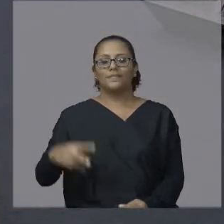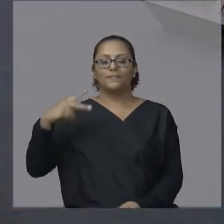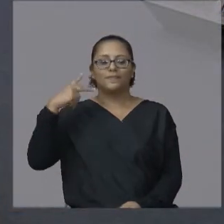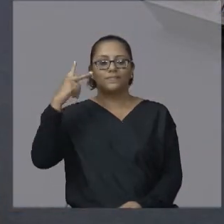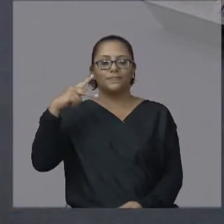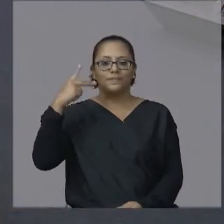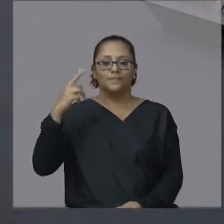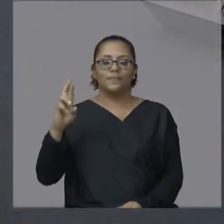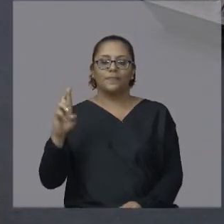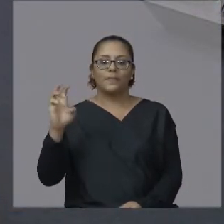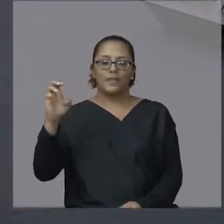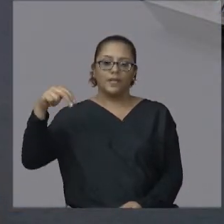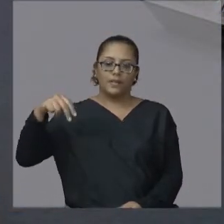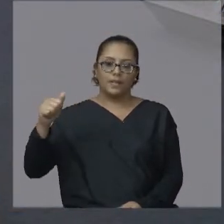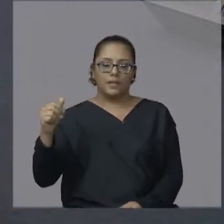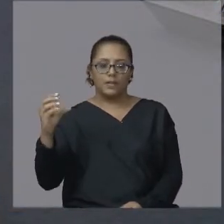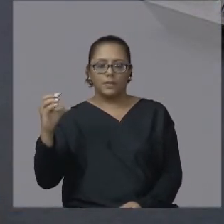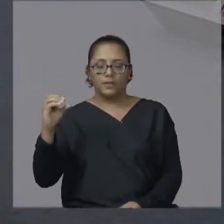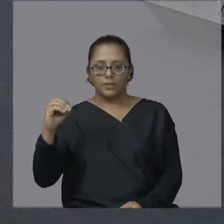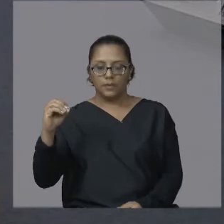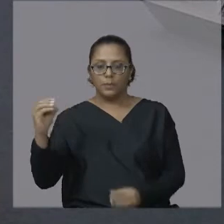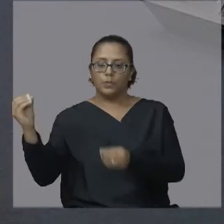Vereador Renato Santiago.